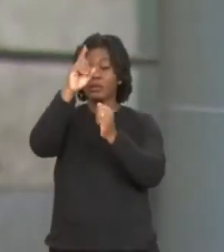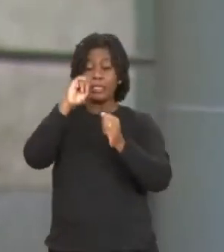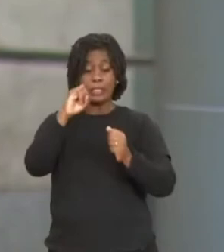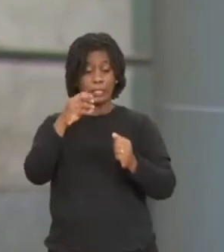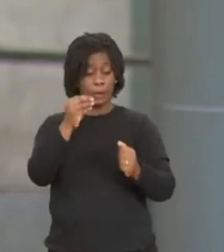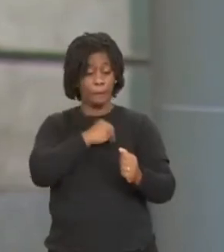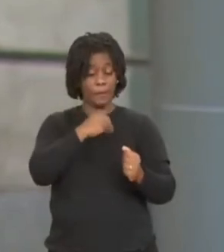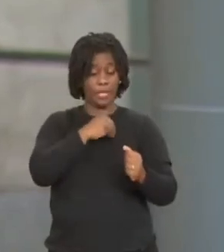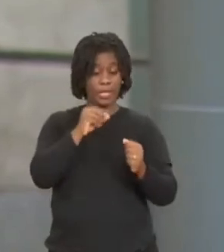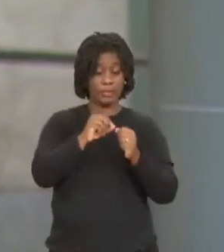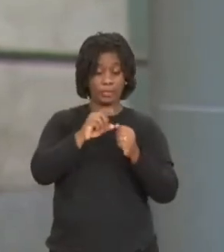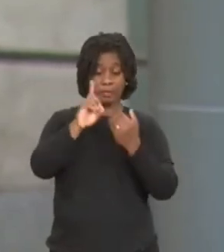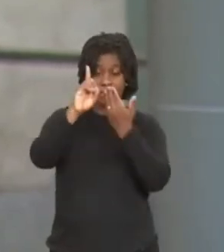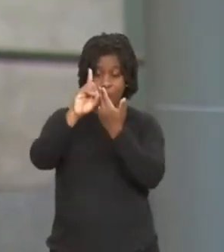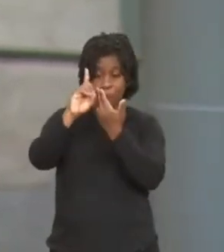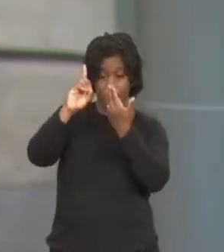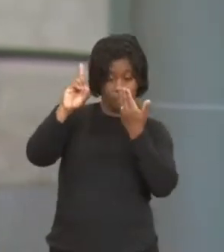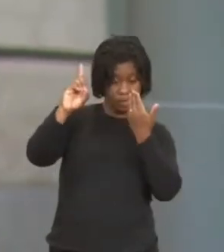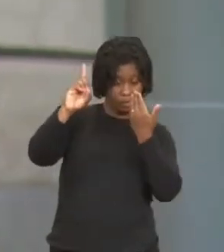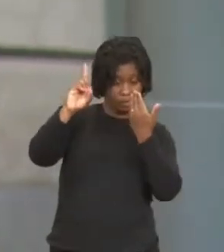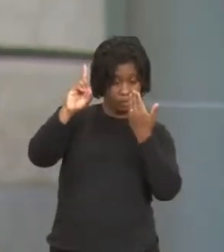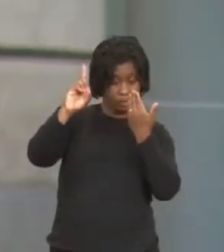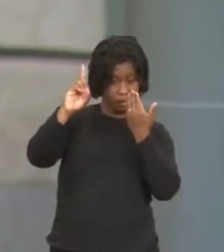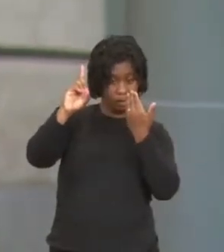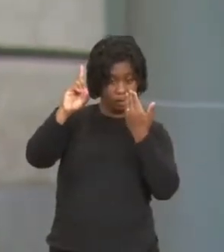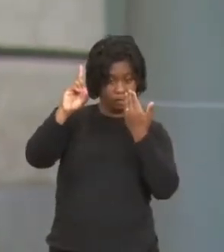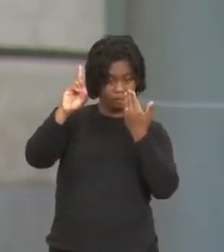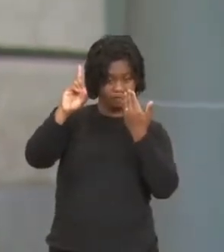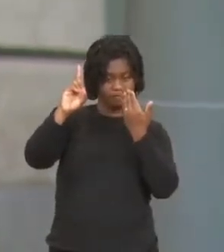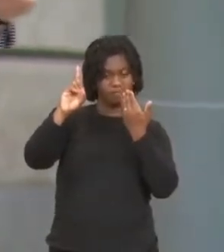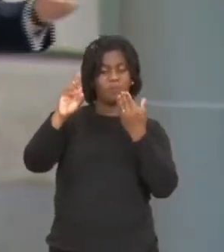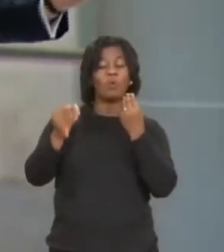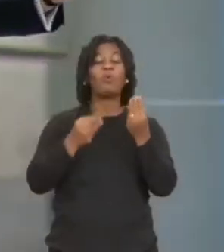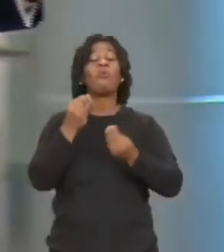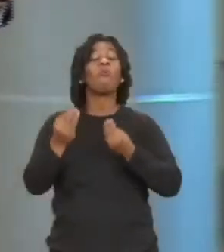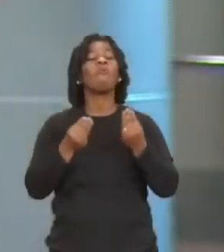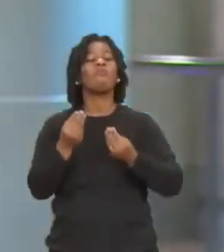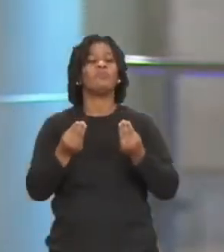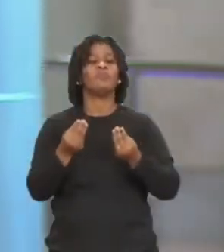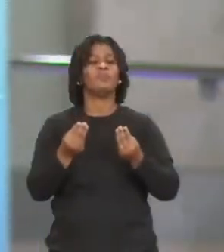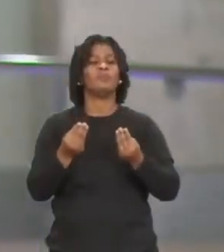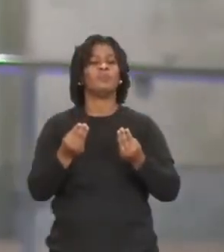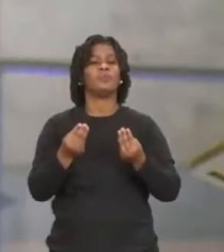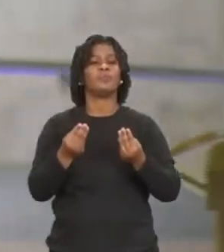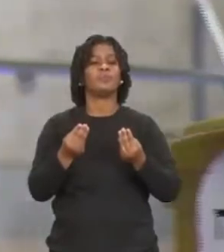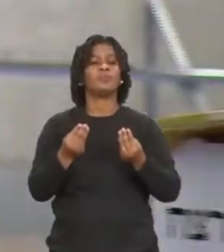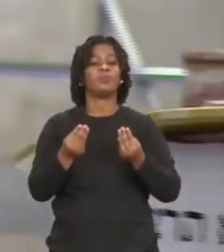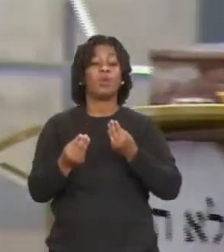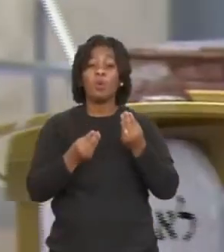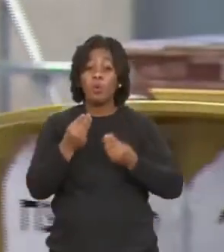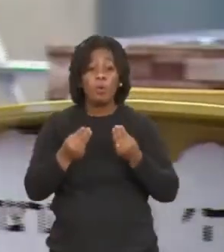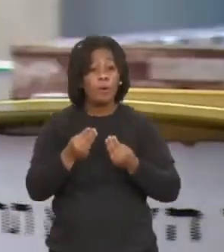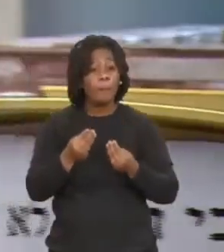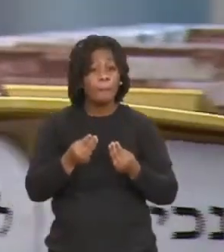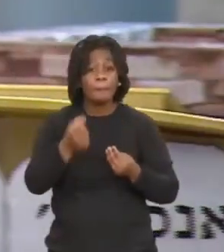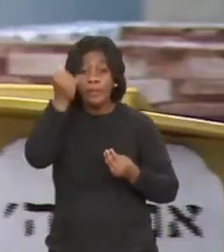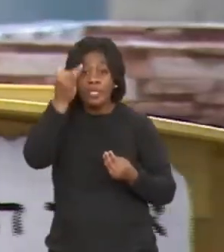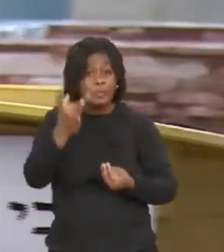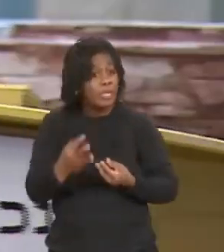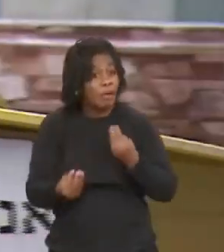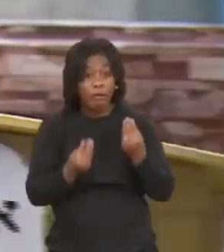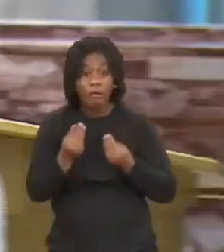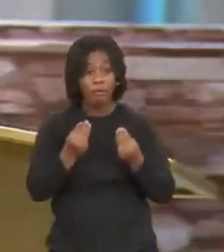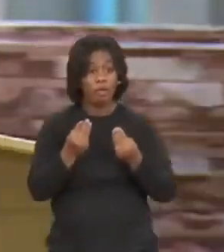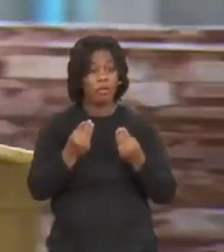faz separação entre o homem e Deus, como? Me diga como eu vou